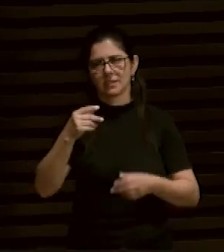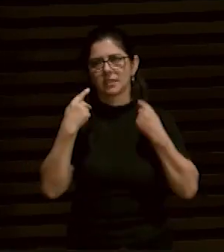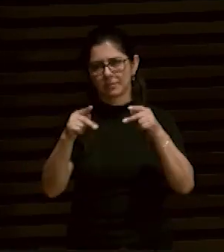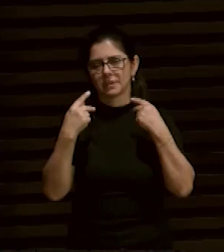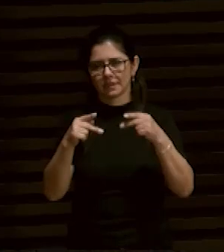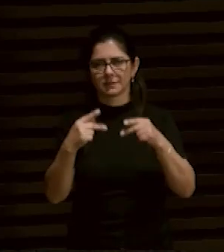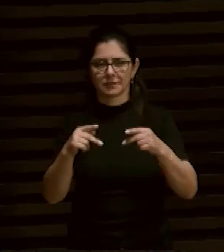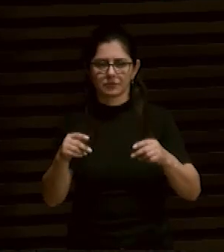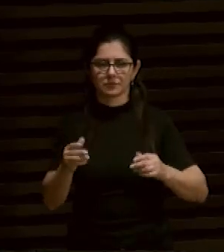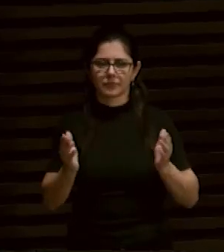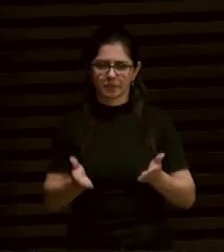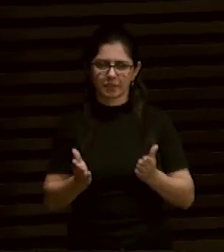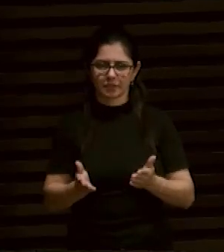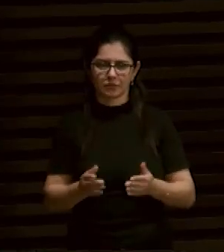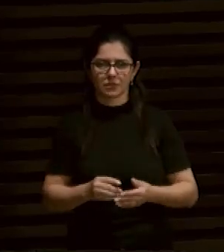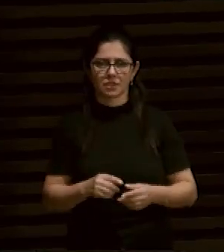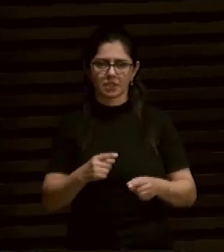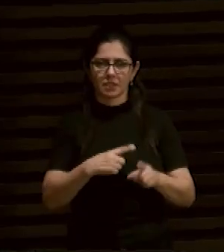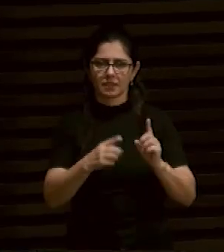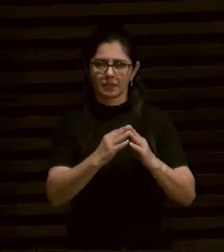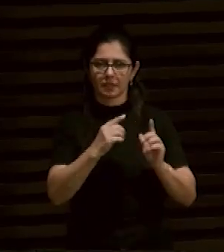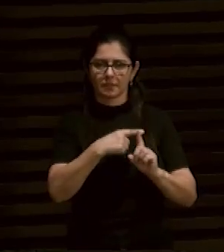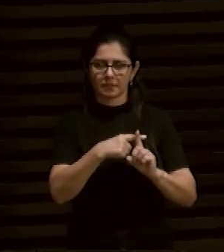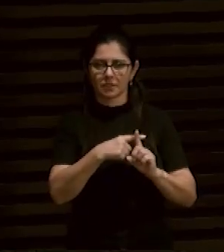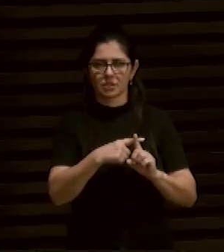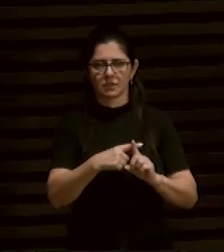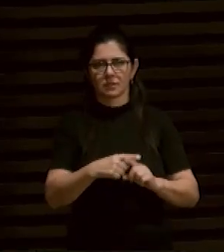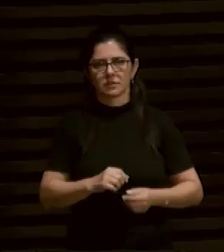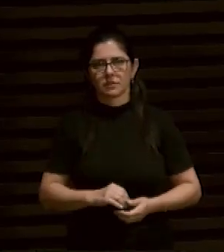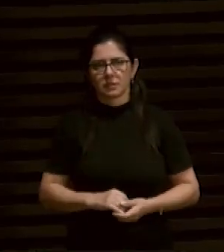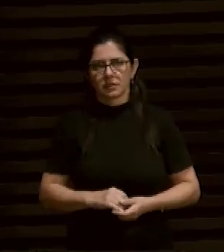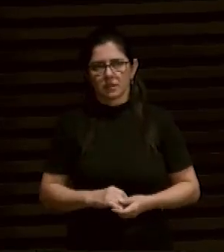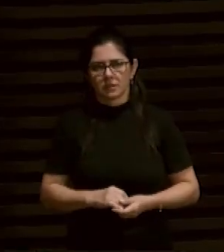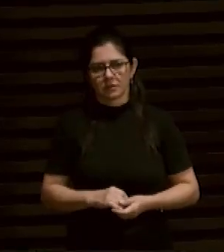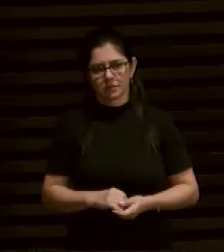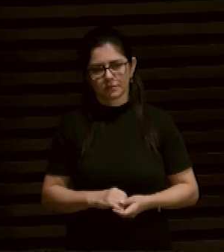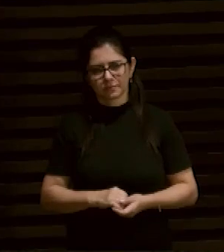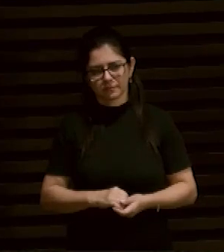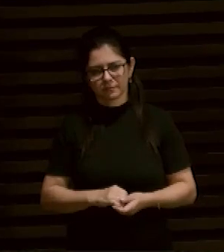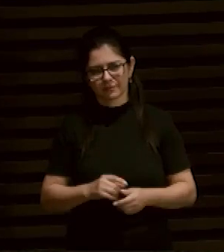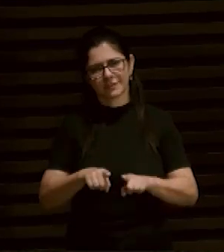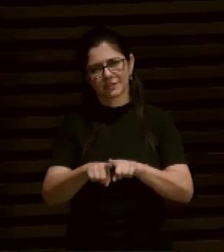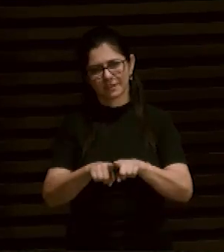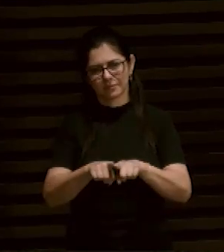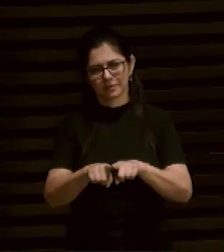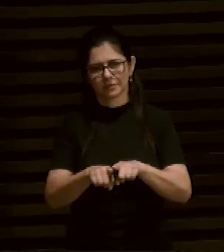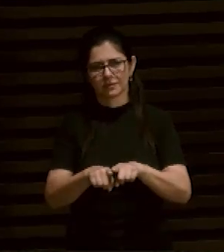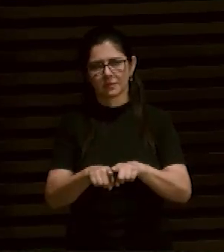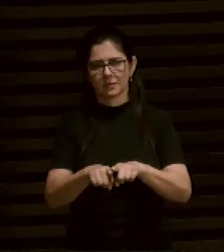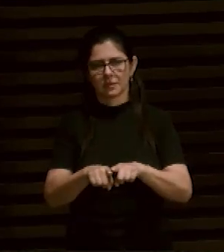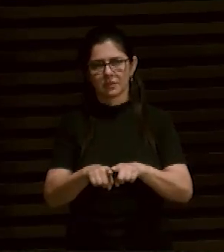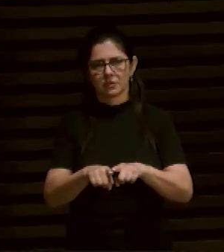nos arrepender. E é isso que todos nós estamos incumbidos pelo Senhor. Meus irmãos, se no seu trabalho ninguém pregar